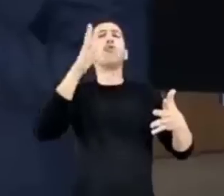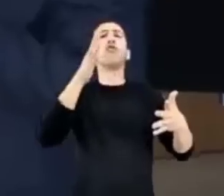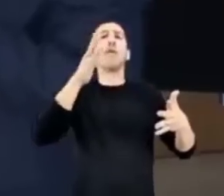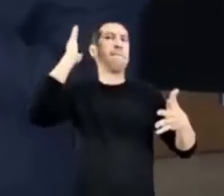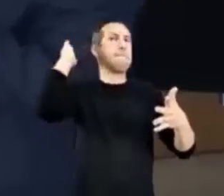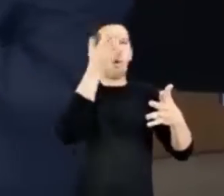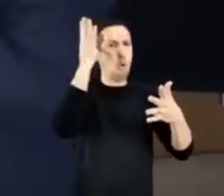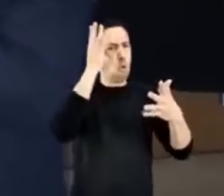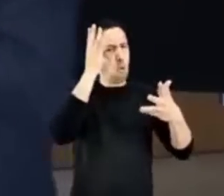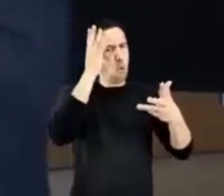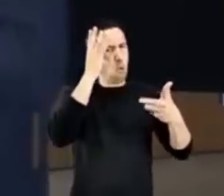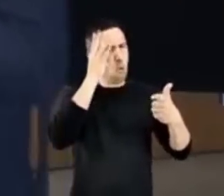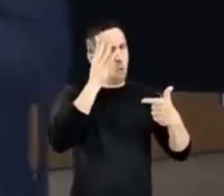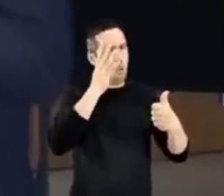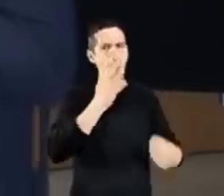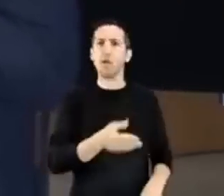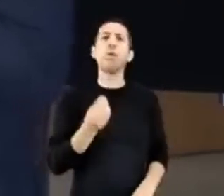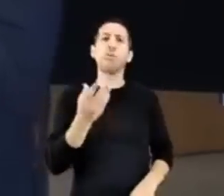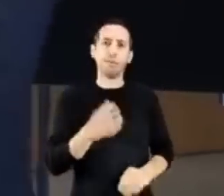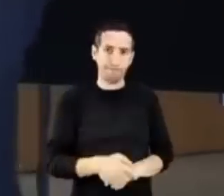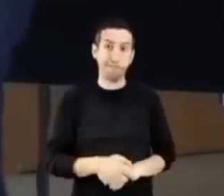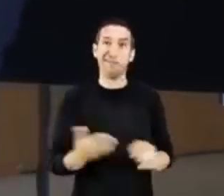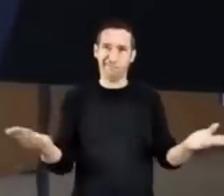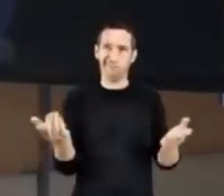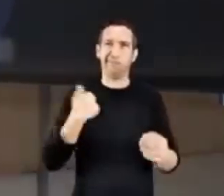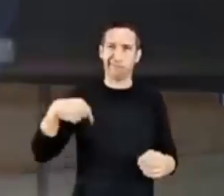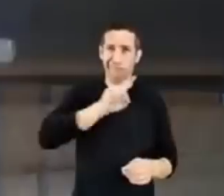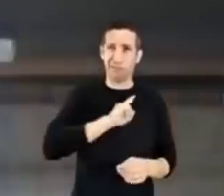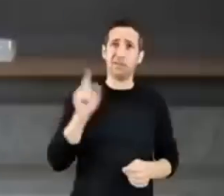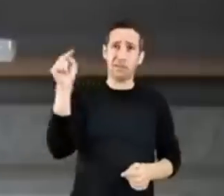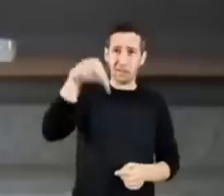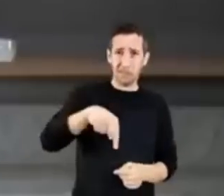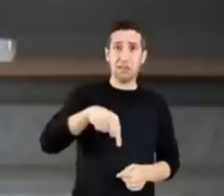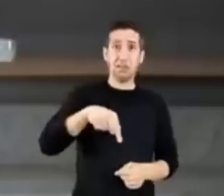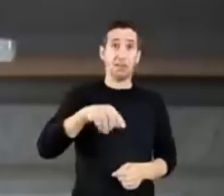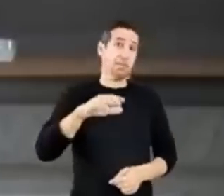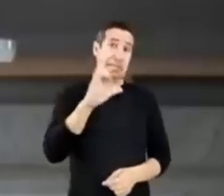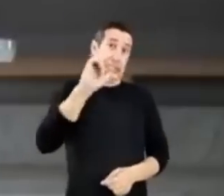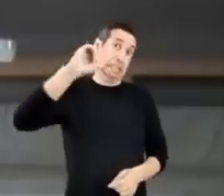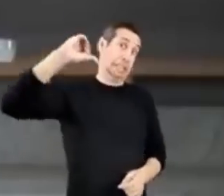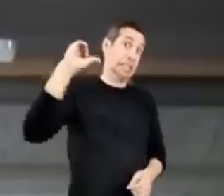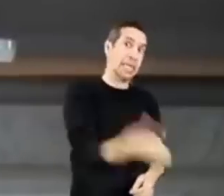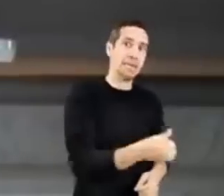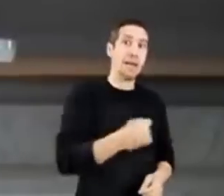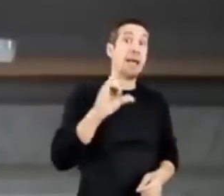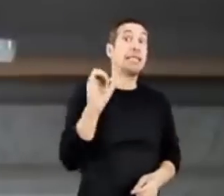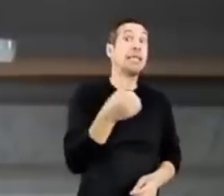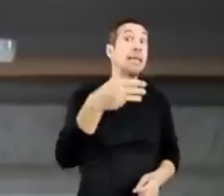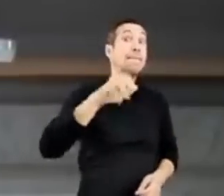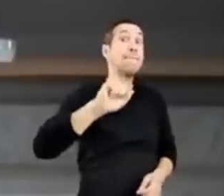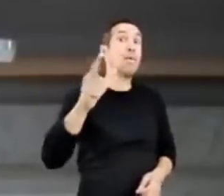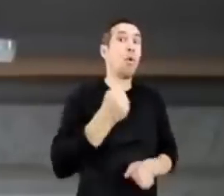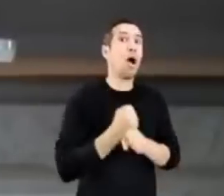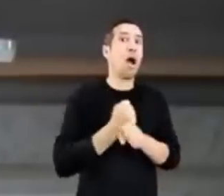e nós estamos confinados nesse planeta há mais de 6 mil anos e o vírus do